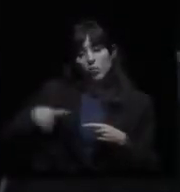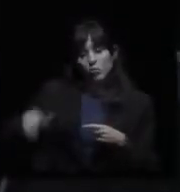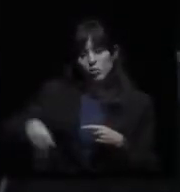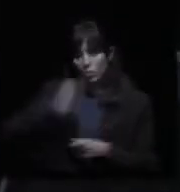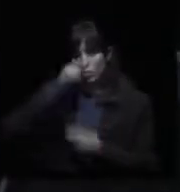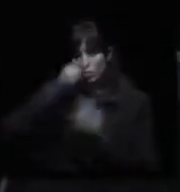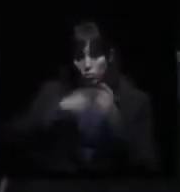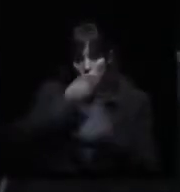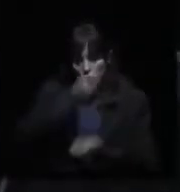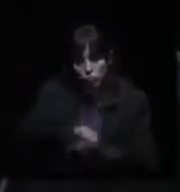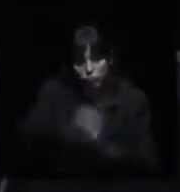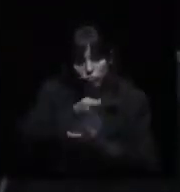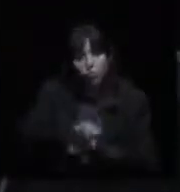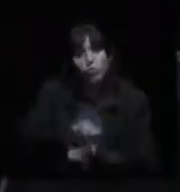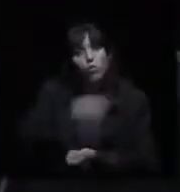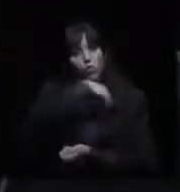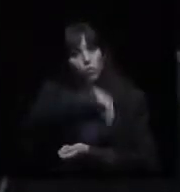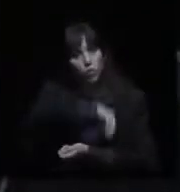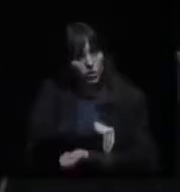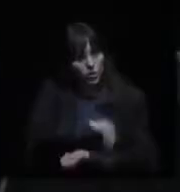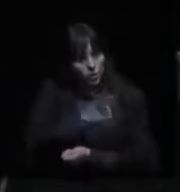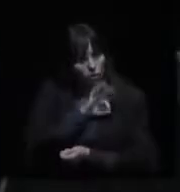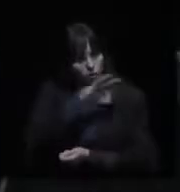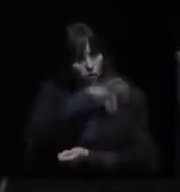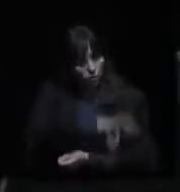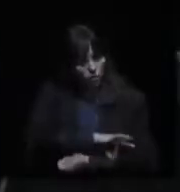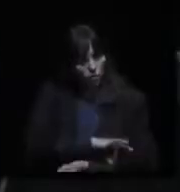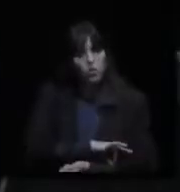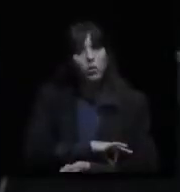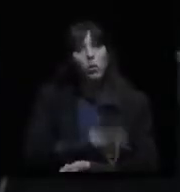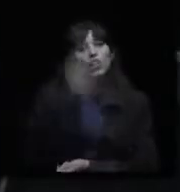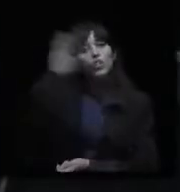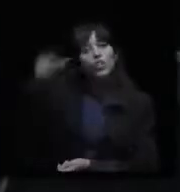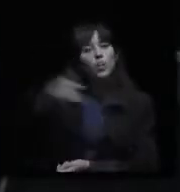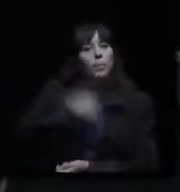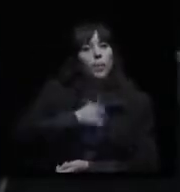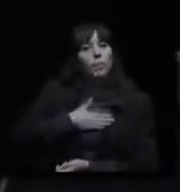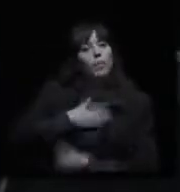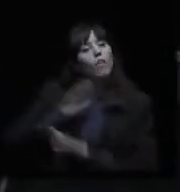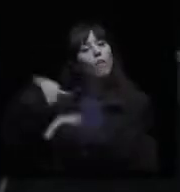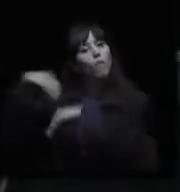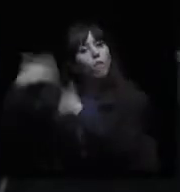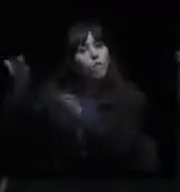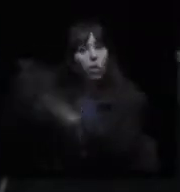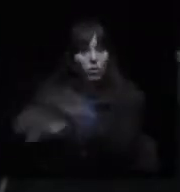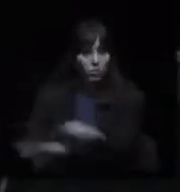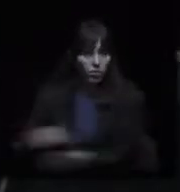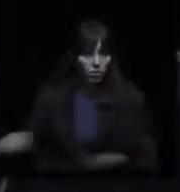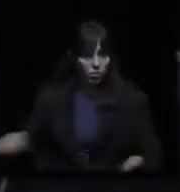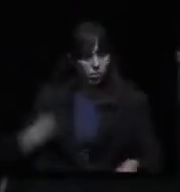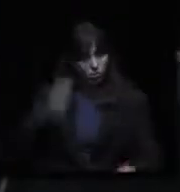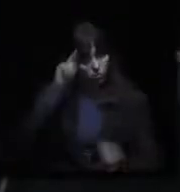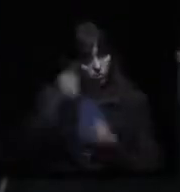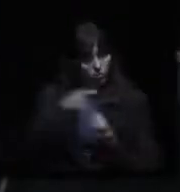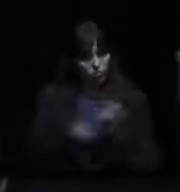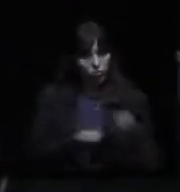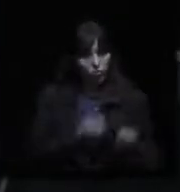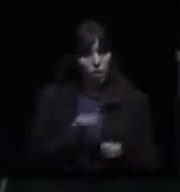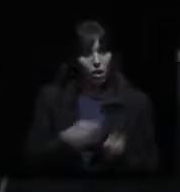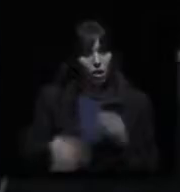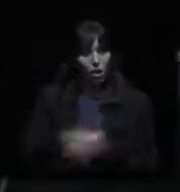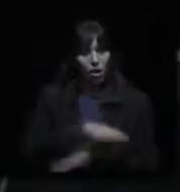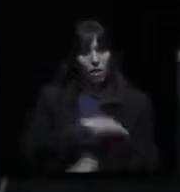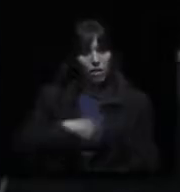jardineiros e com a devida formação e abandone a contratação de empresas externas para a manutenção de espaços verdes. Entendemos